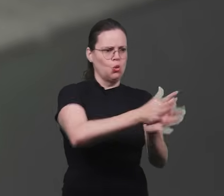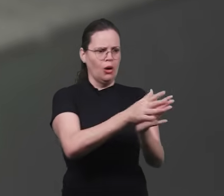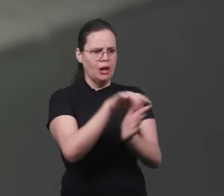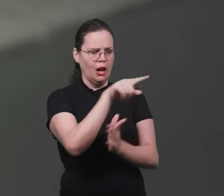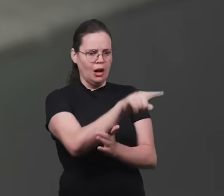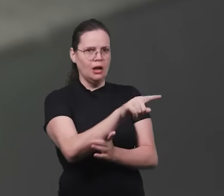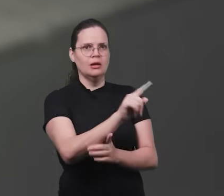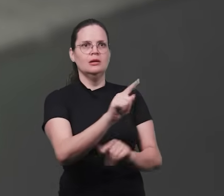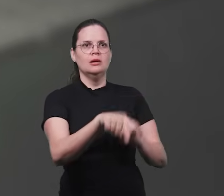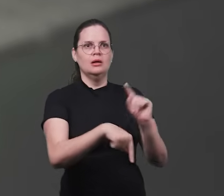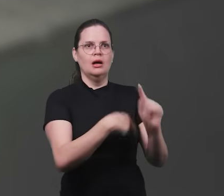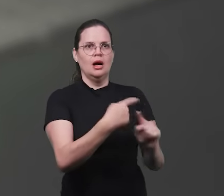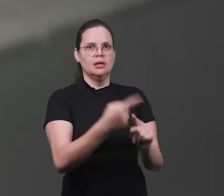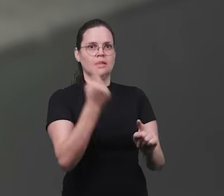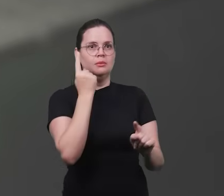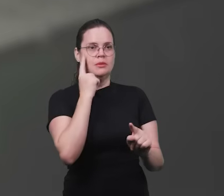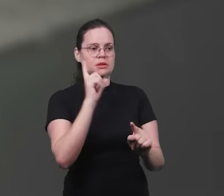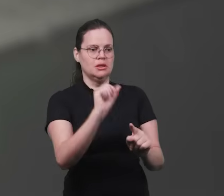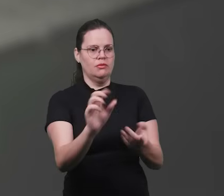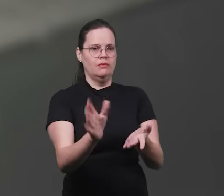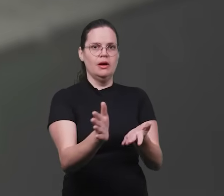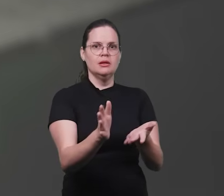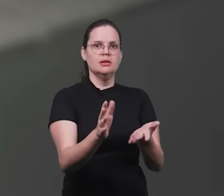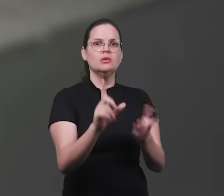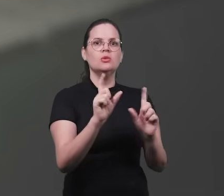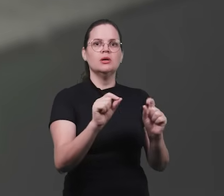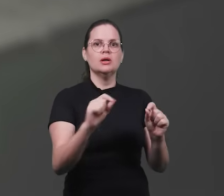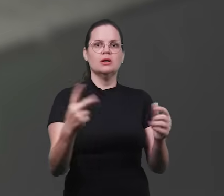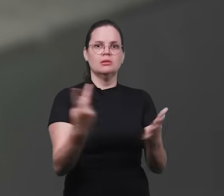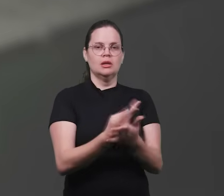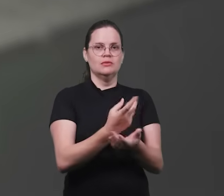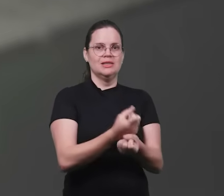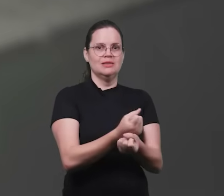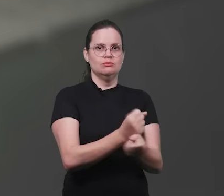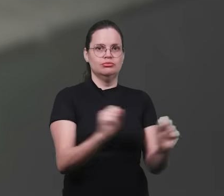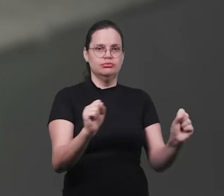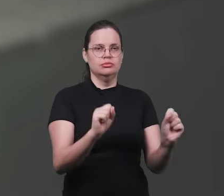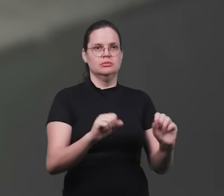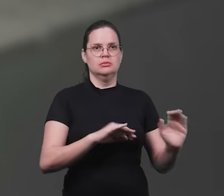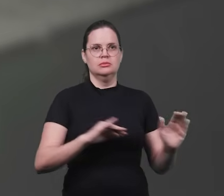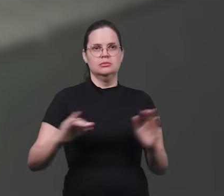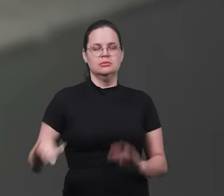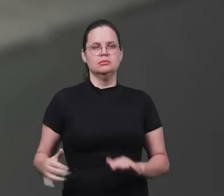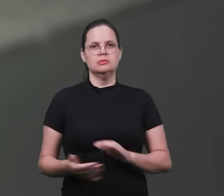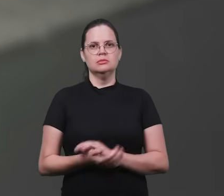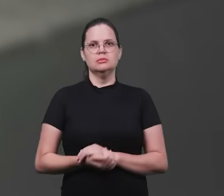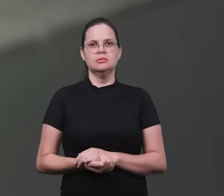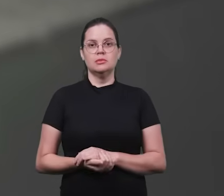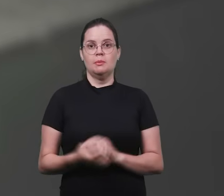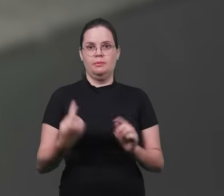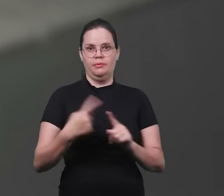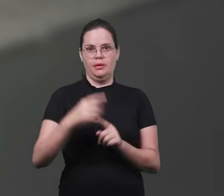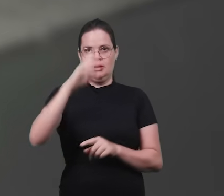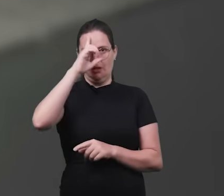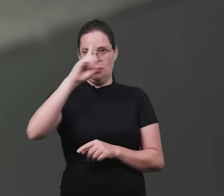serás ao teu povo. Pastor Diniz, que momento agora esse aqui que Deus ia tratar com os midianitas,